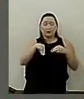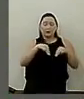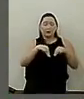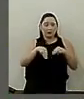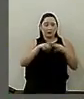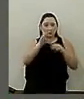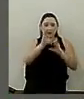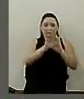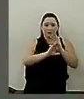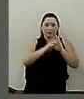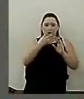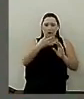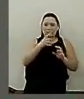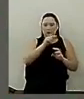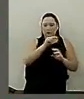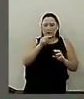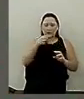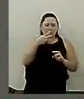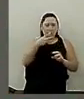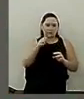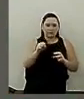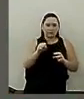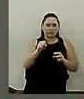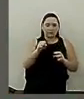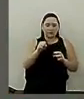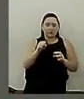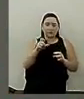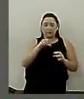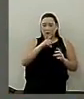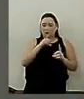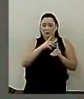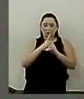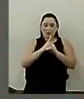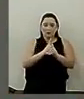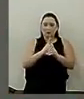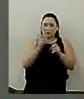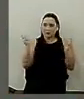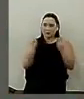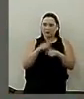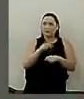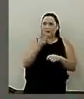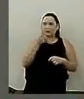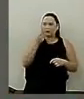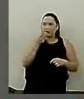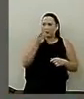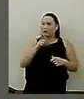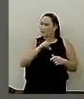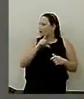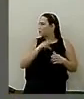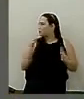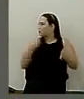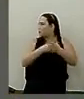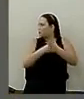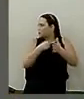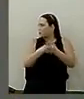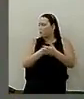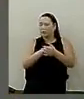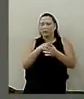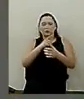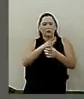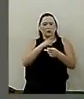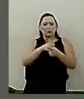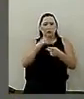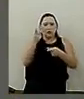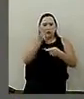Marcos 4,38. Estranho, os discípulos poderiam estar dizendo, a gente lutando com a tempestade e o senhor